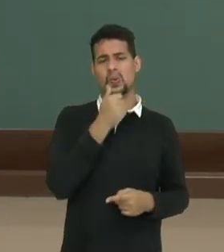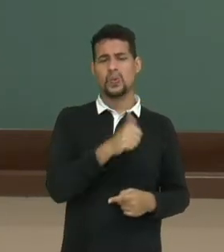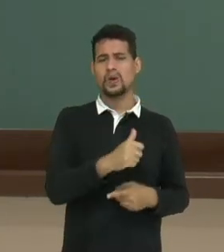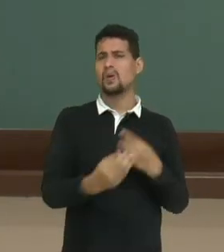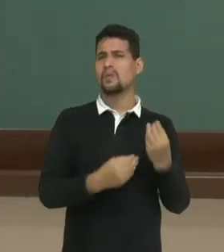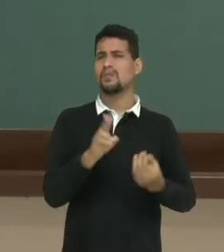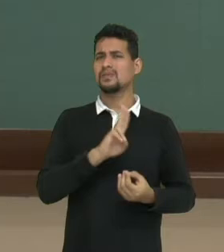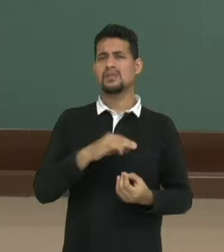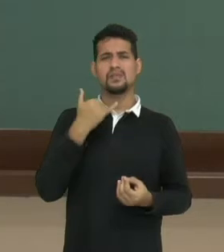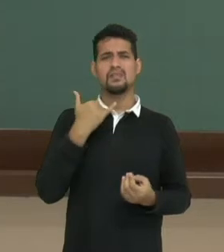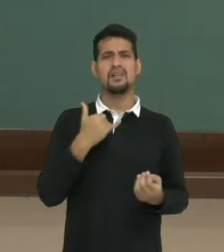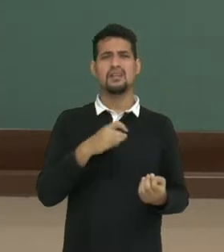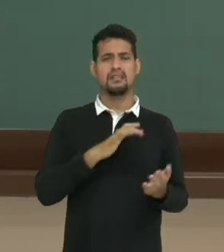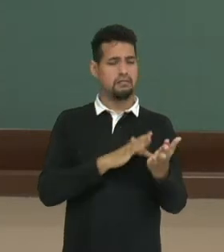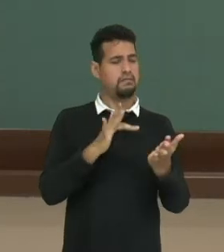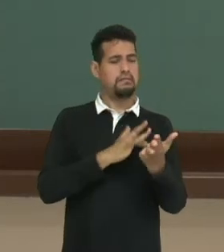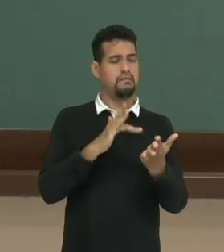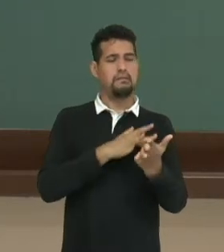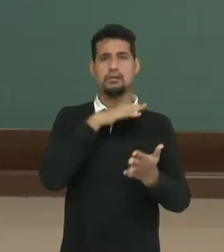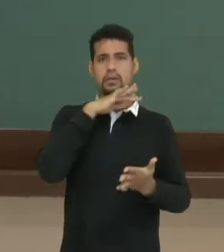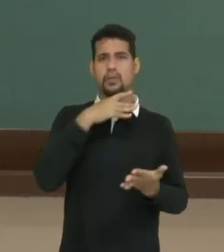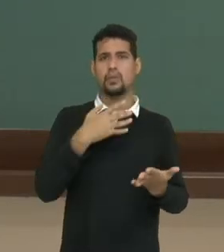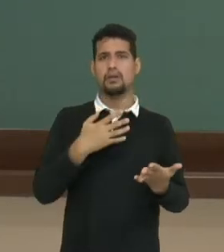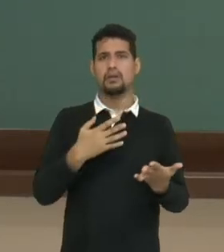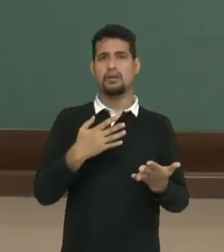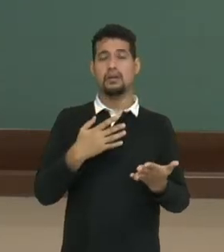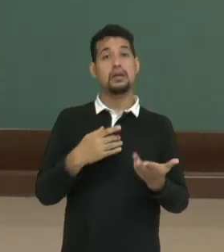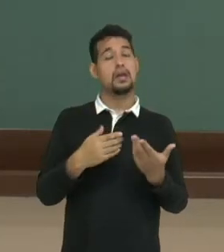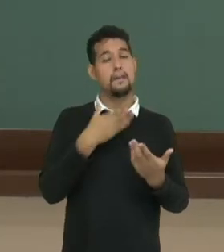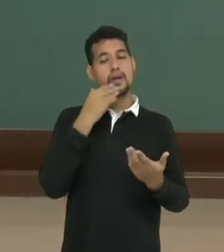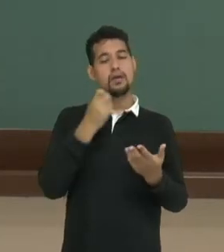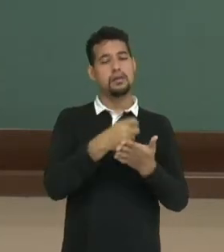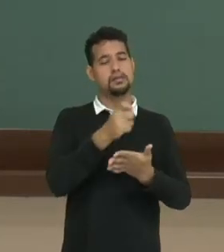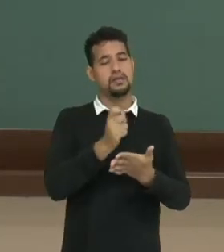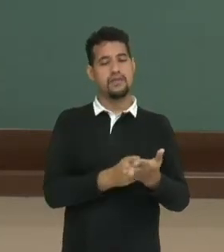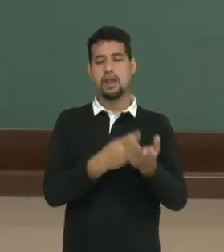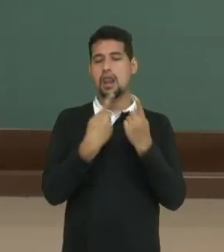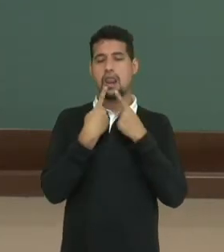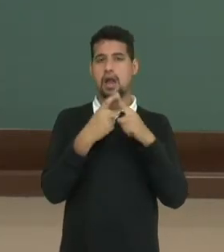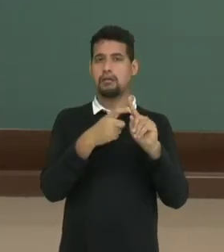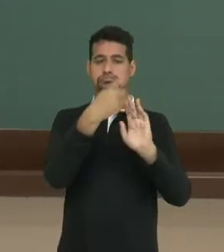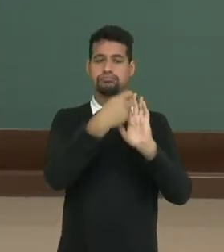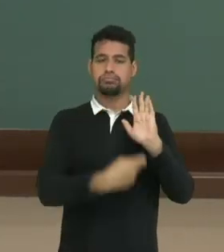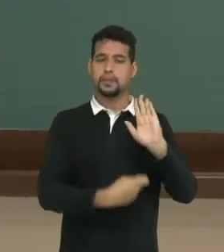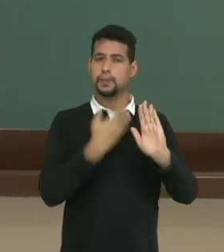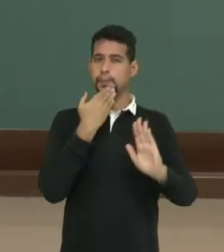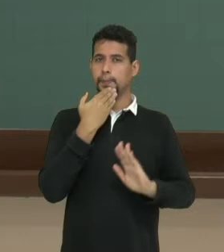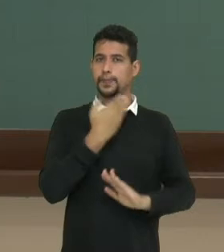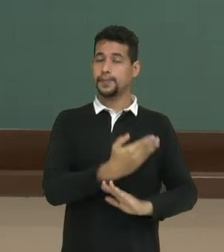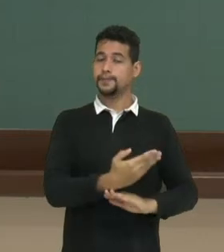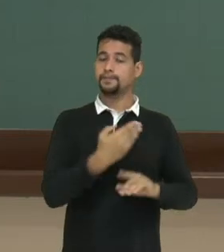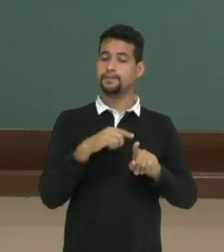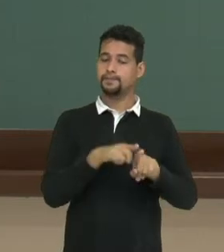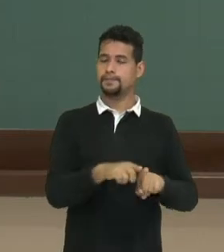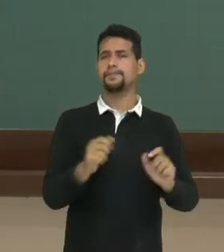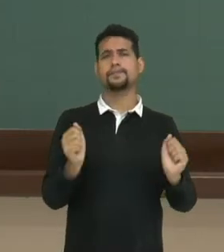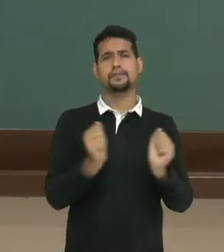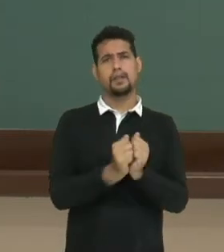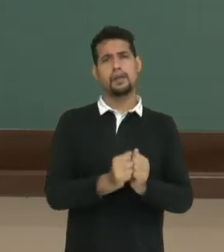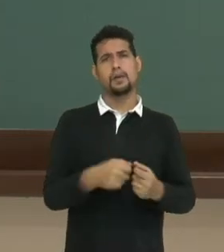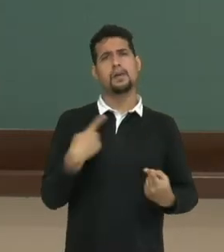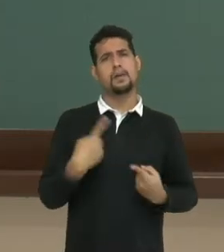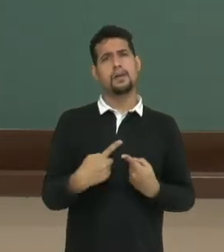usar um celular que tem a tela travada? Resolveu escrever essa carta de reclamação e solicitação simultaneamente, porque